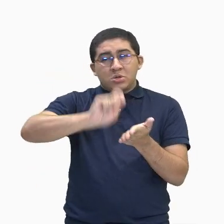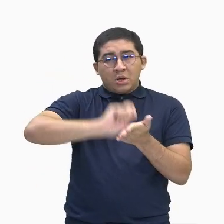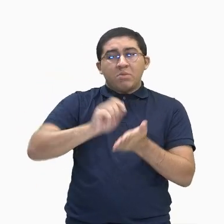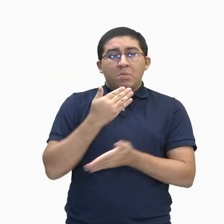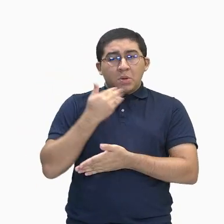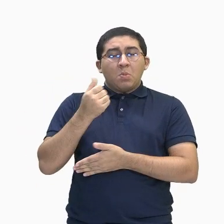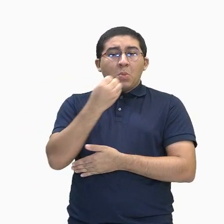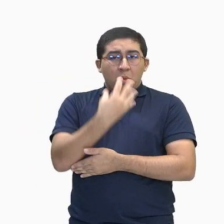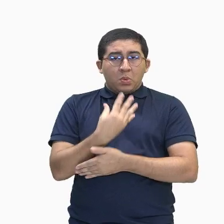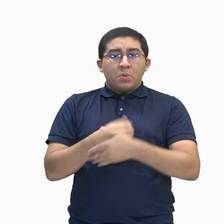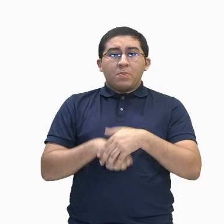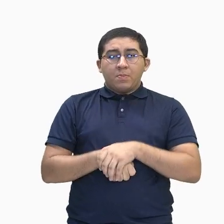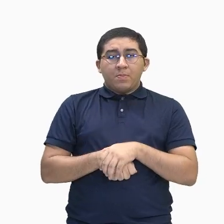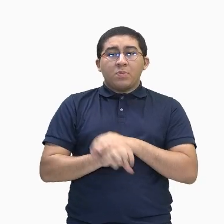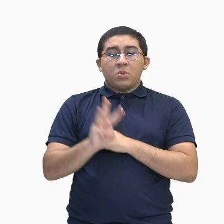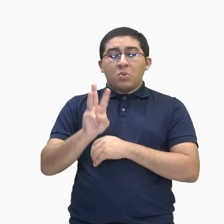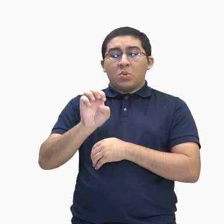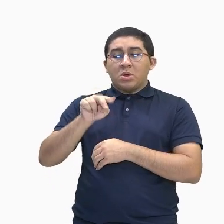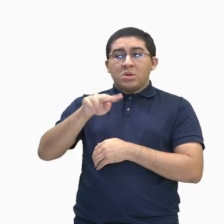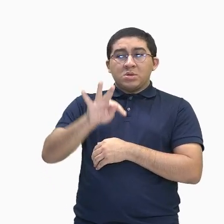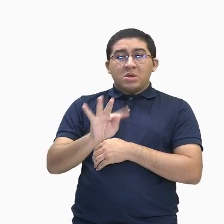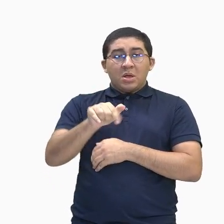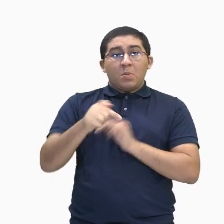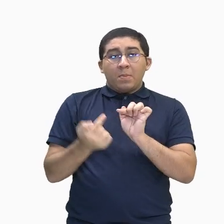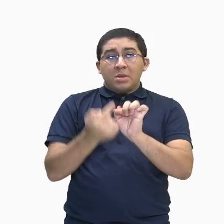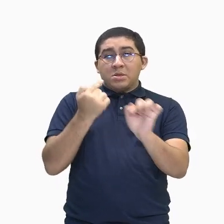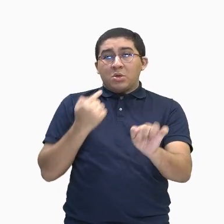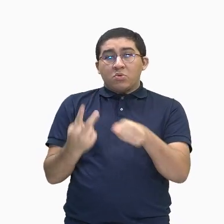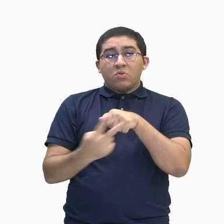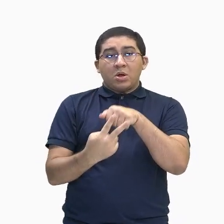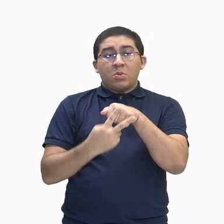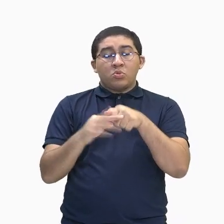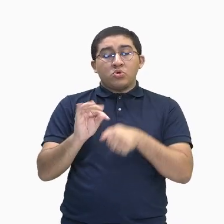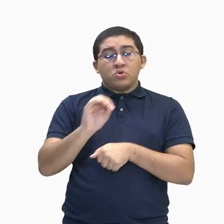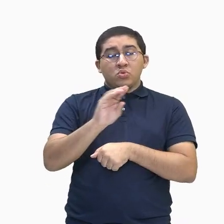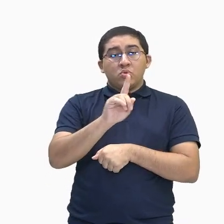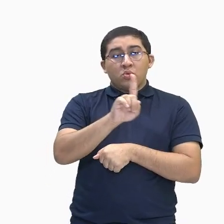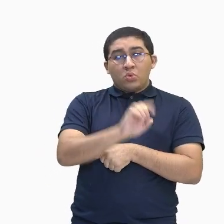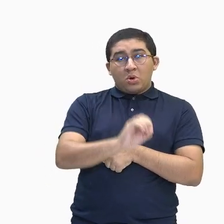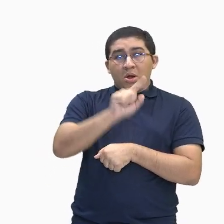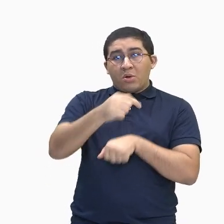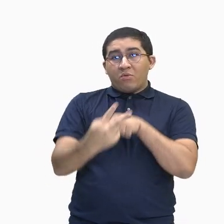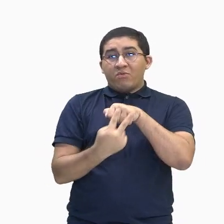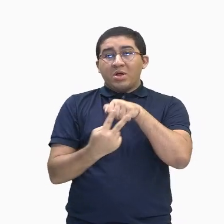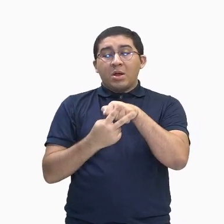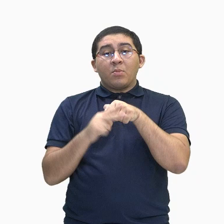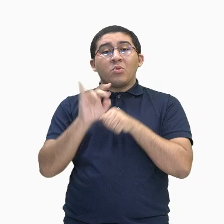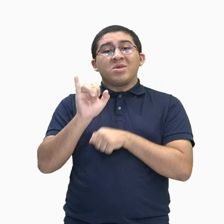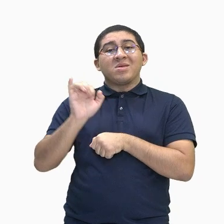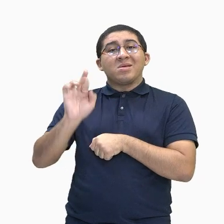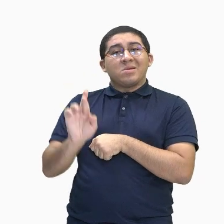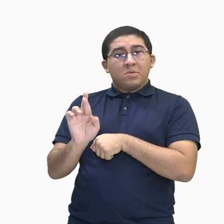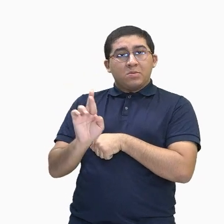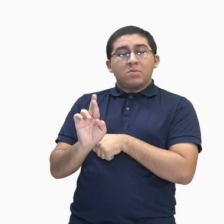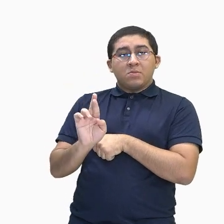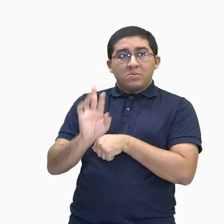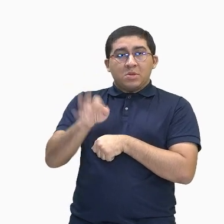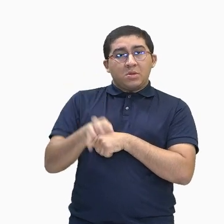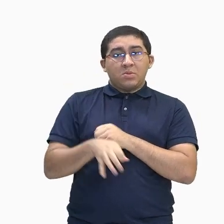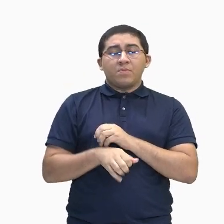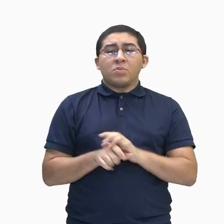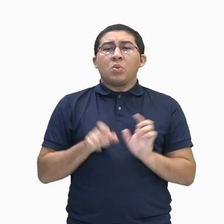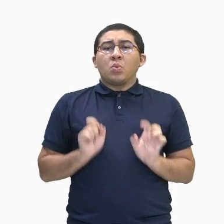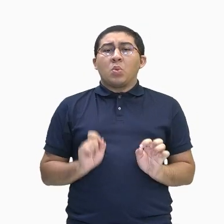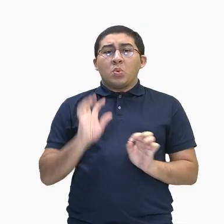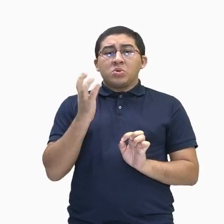Então, went é o passado do verbo to go, que é o verbo ir. Eles foram até a porta rangente. O que aconteceu na